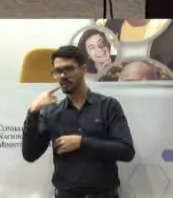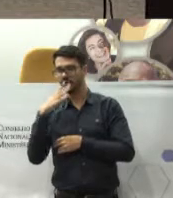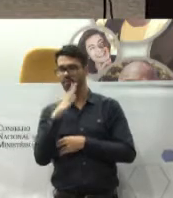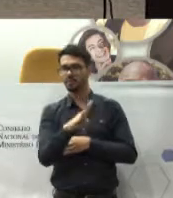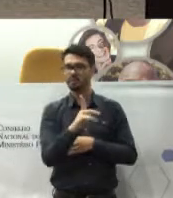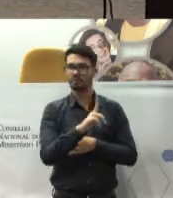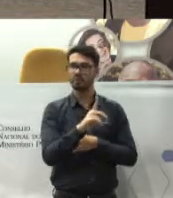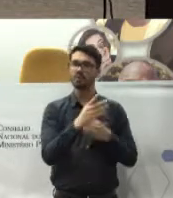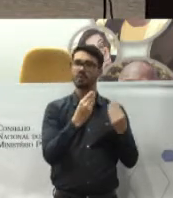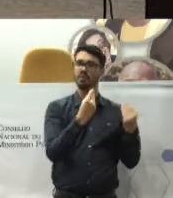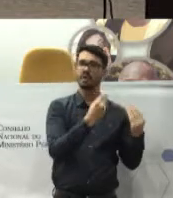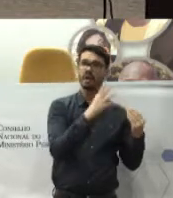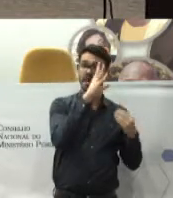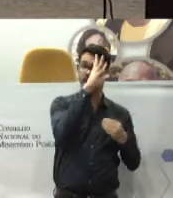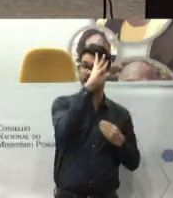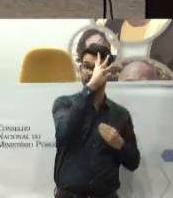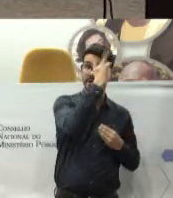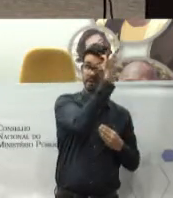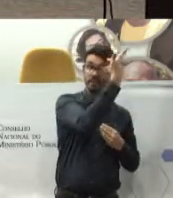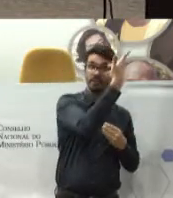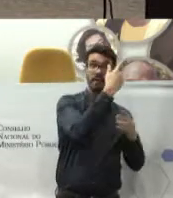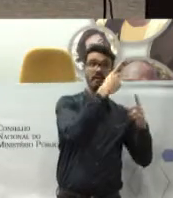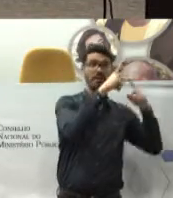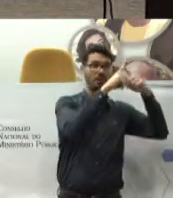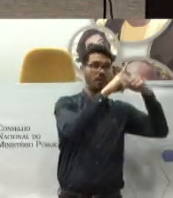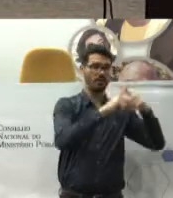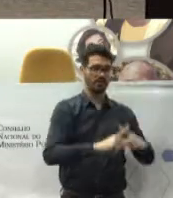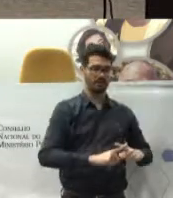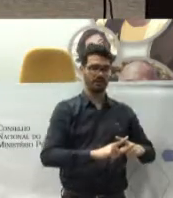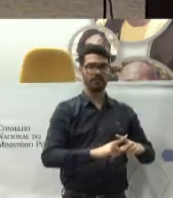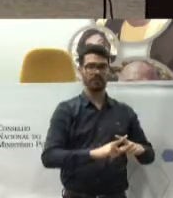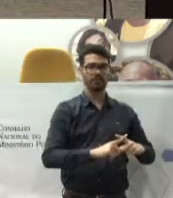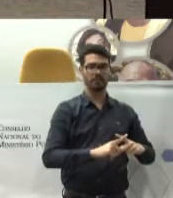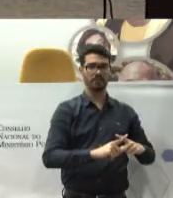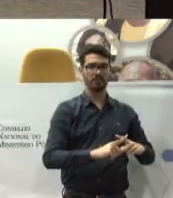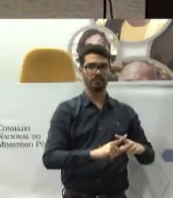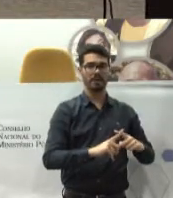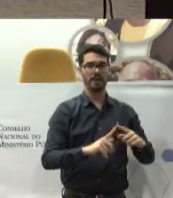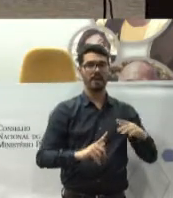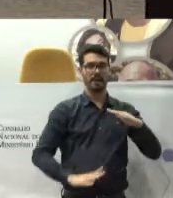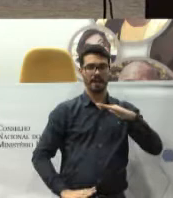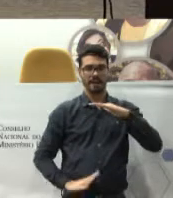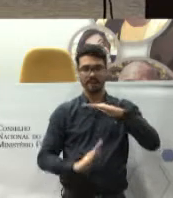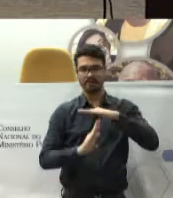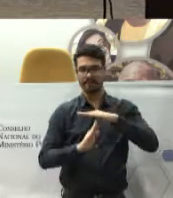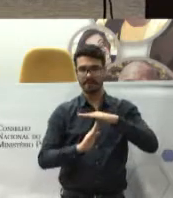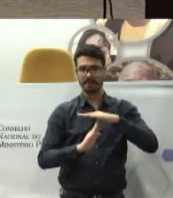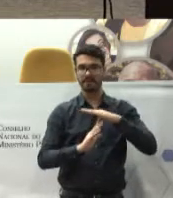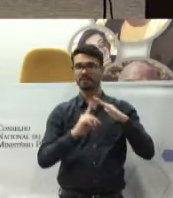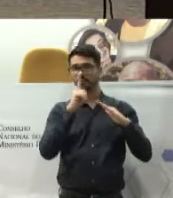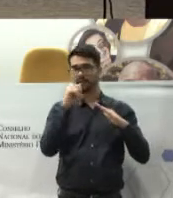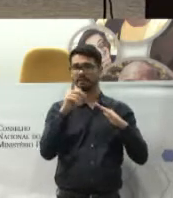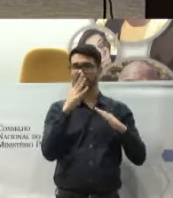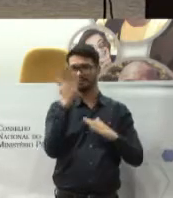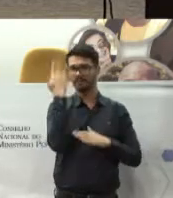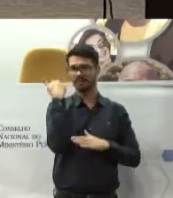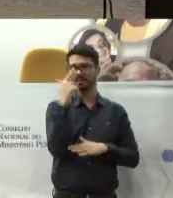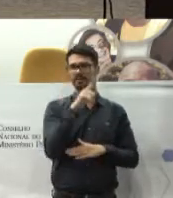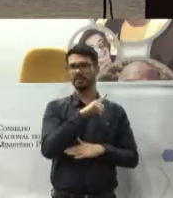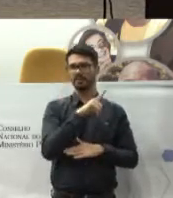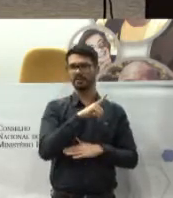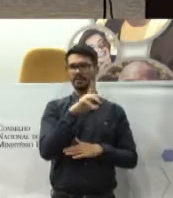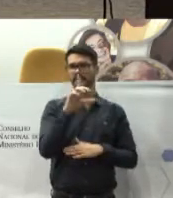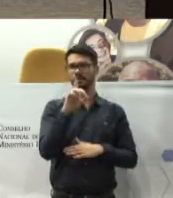de tratamento do conflito. Nem mesmo os limites objetivos da demanda, aquele desenho inicial que a